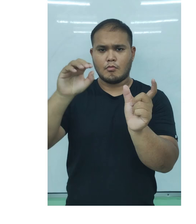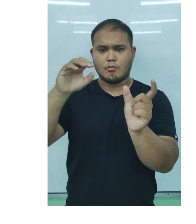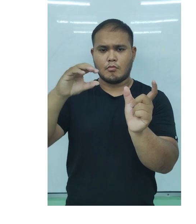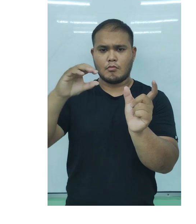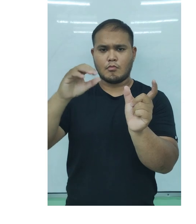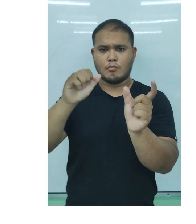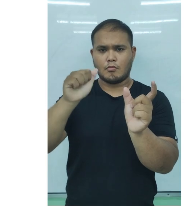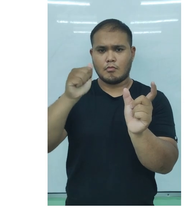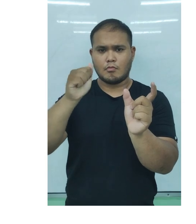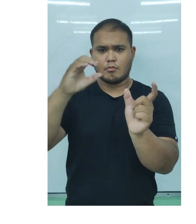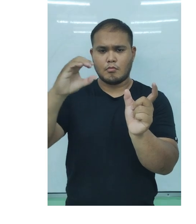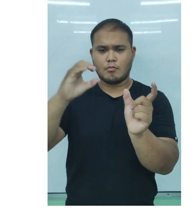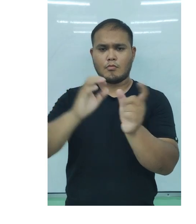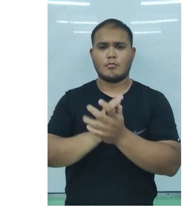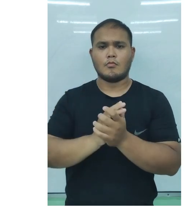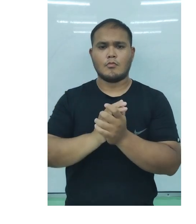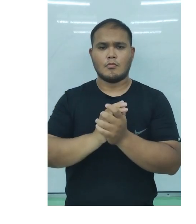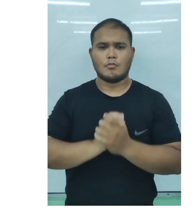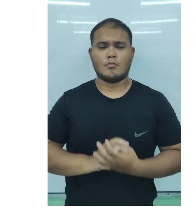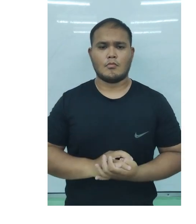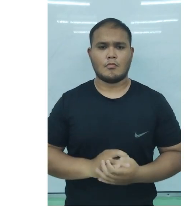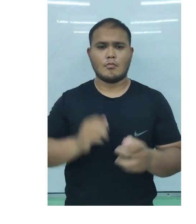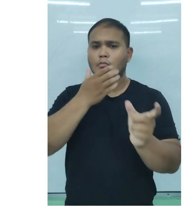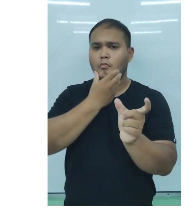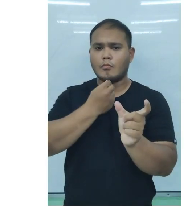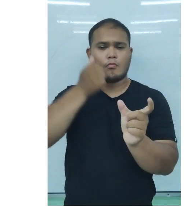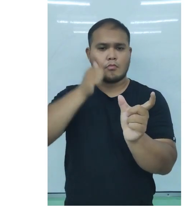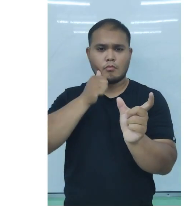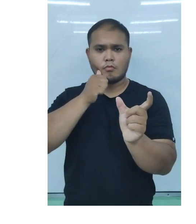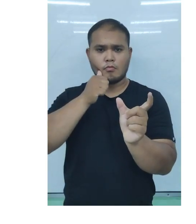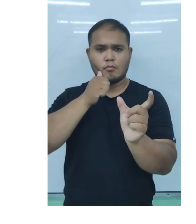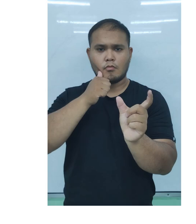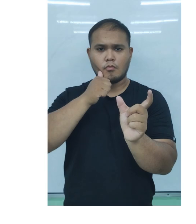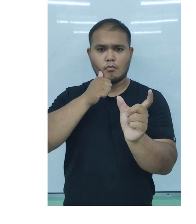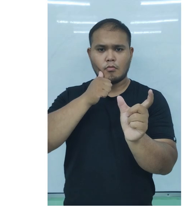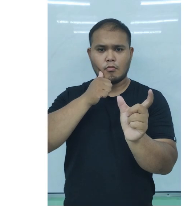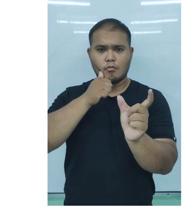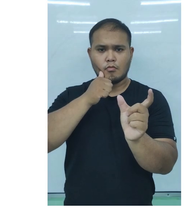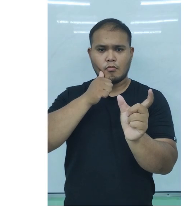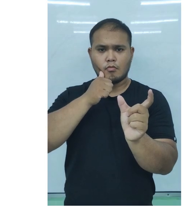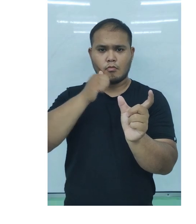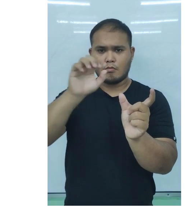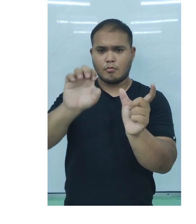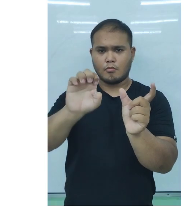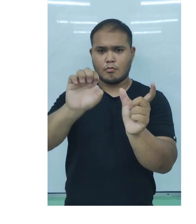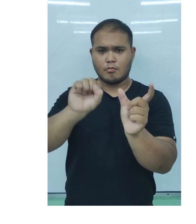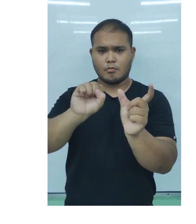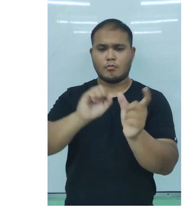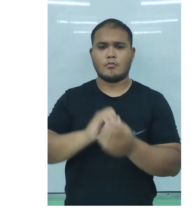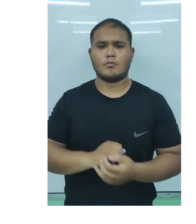masculino e no feminino prudentiores. No neutro, nós vamos ter